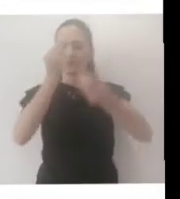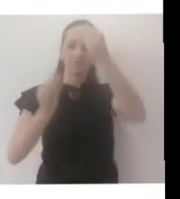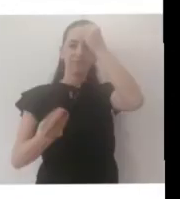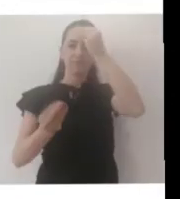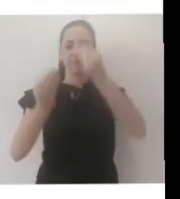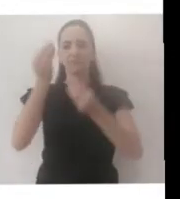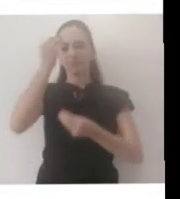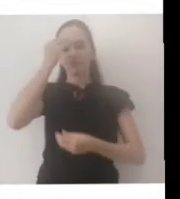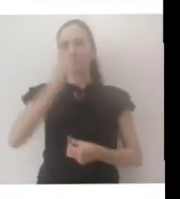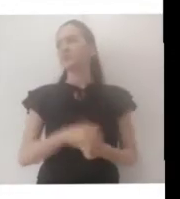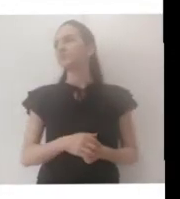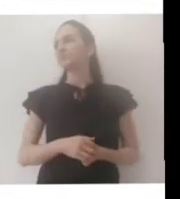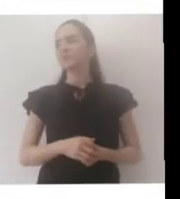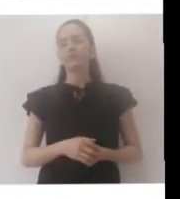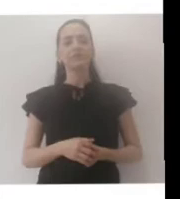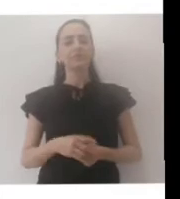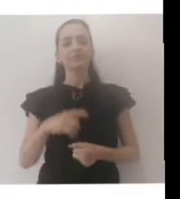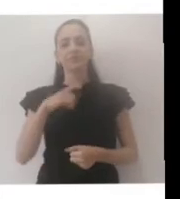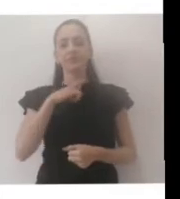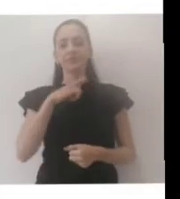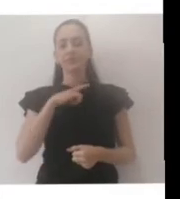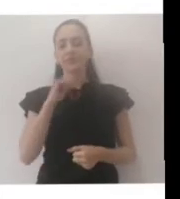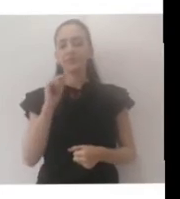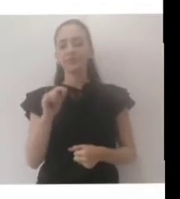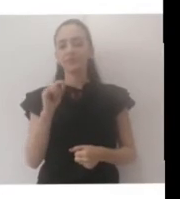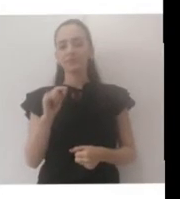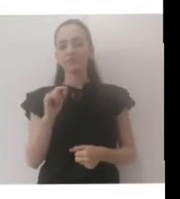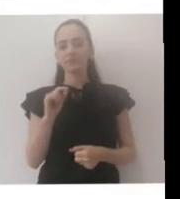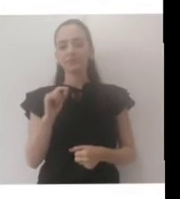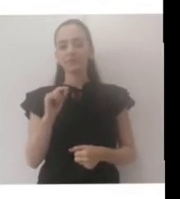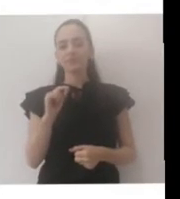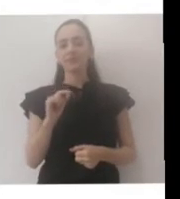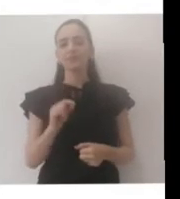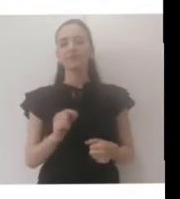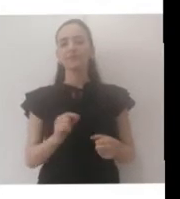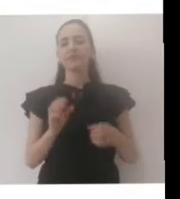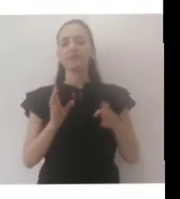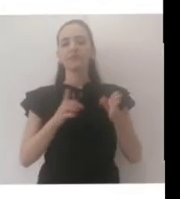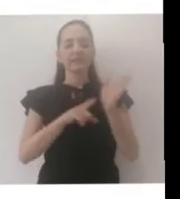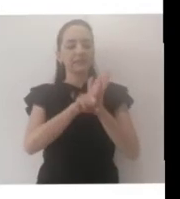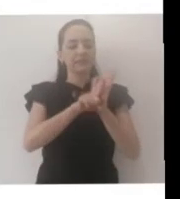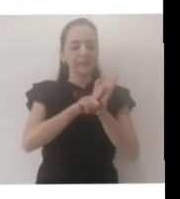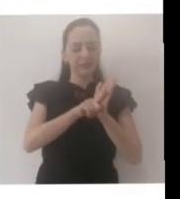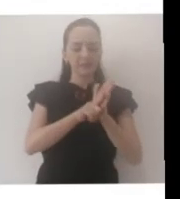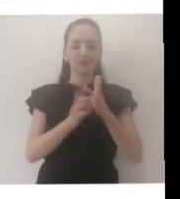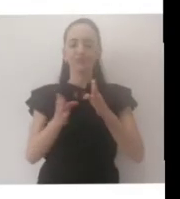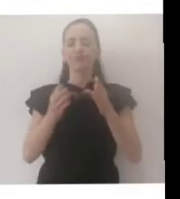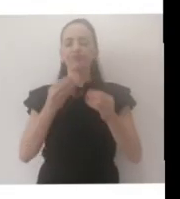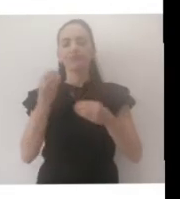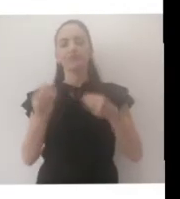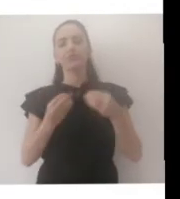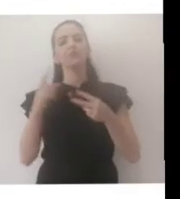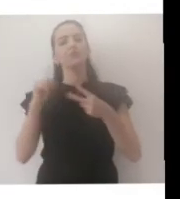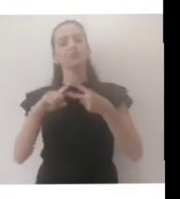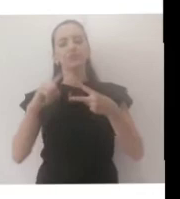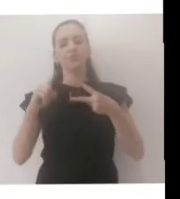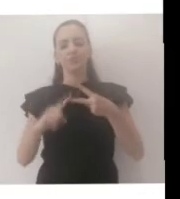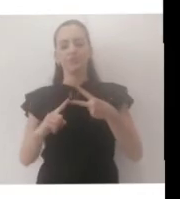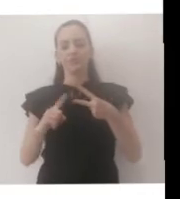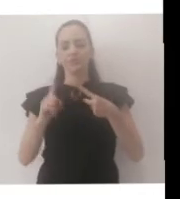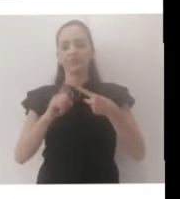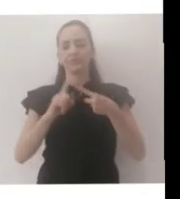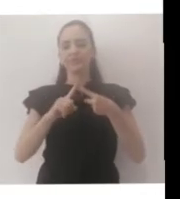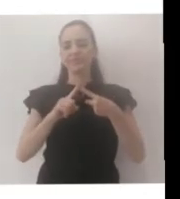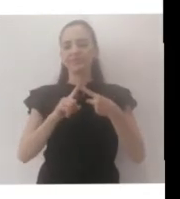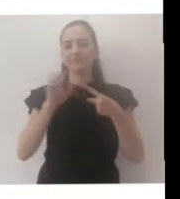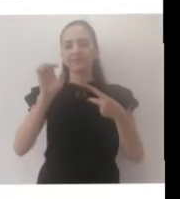página 15. Vamos lá. Segundo Piaget, existem 2 tipos de abstração. A abstração empírica,